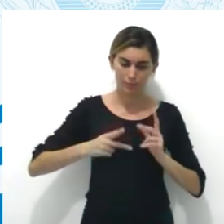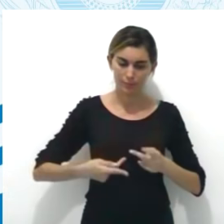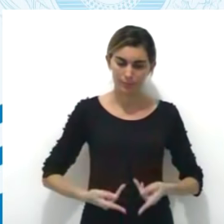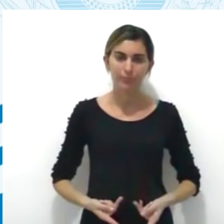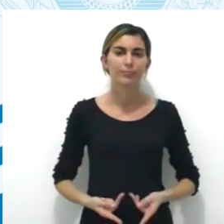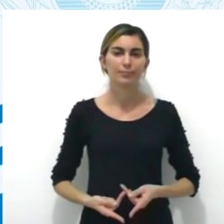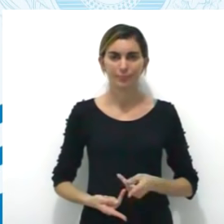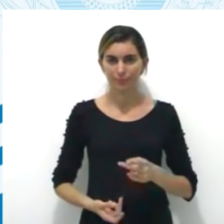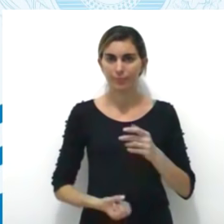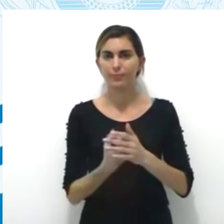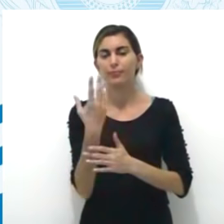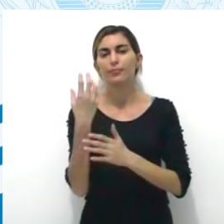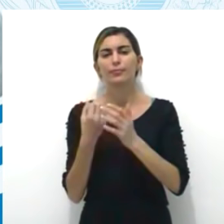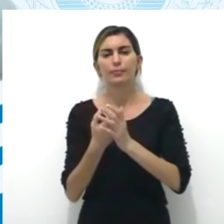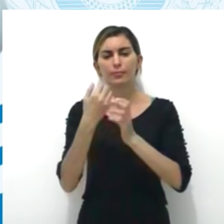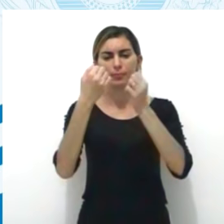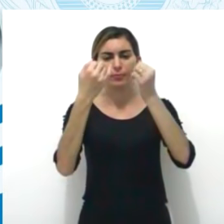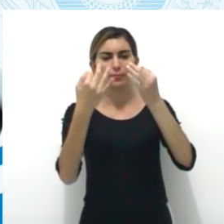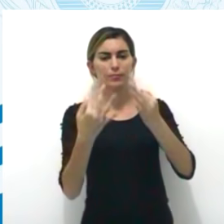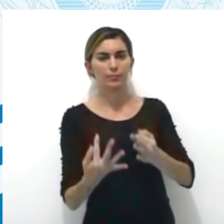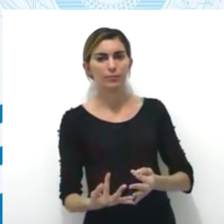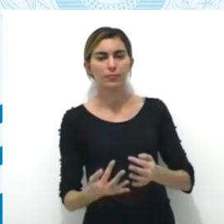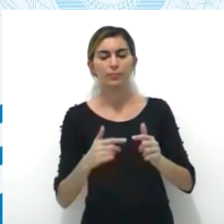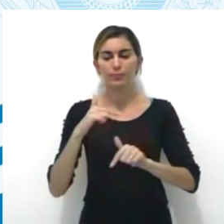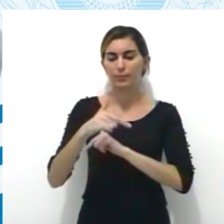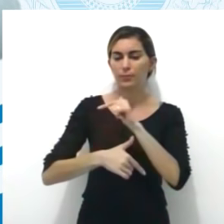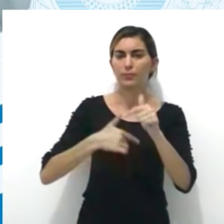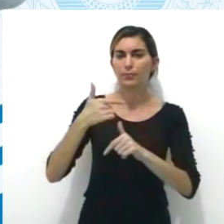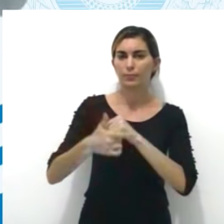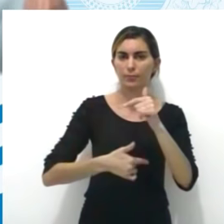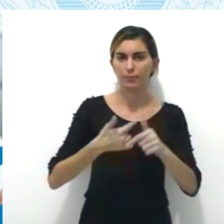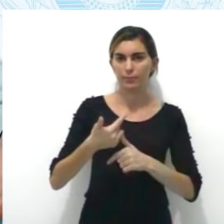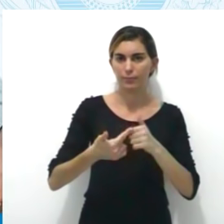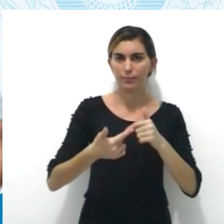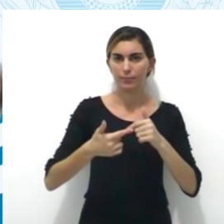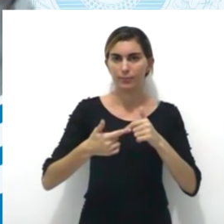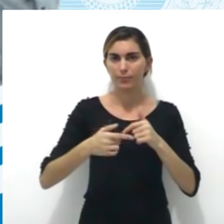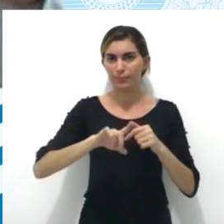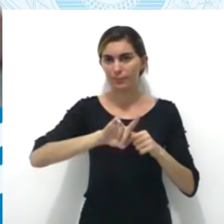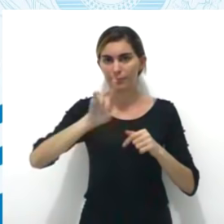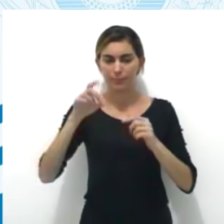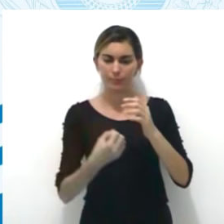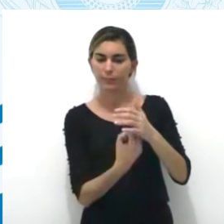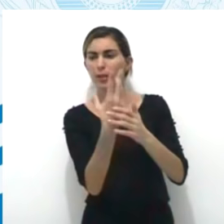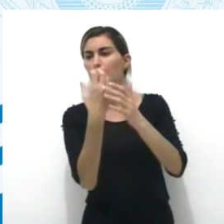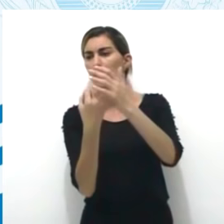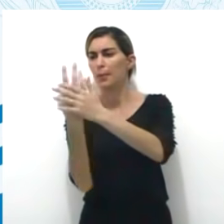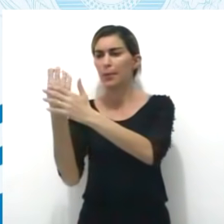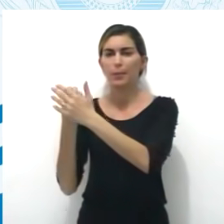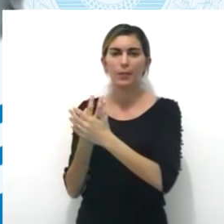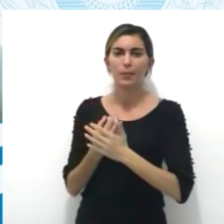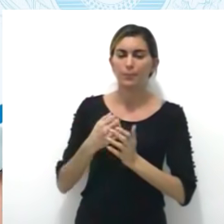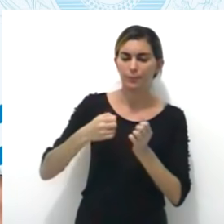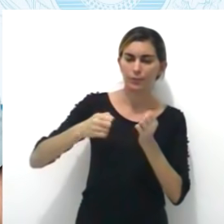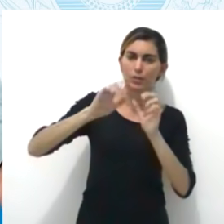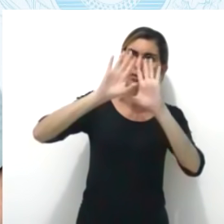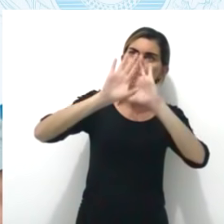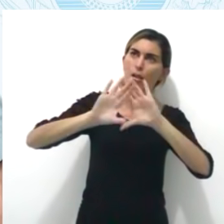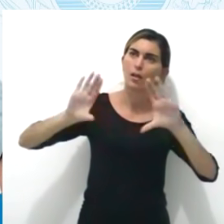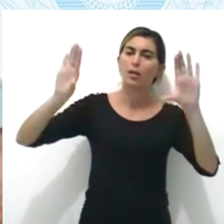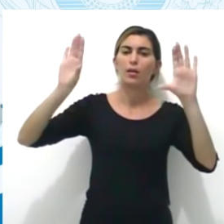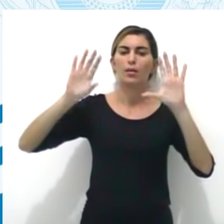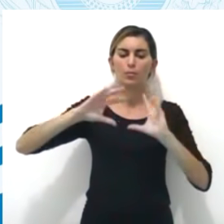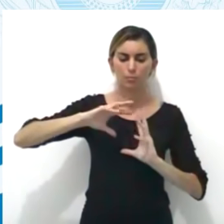da humanidade, relatando o trabalho exercido por Deus na criação dos